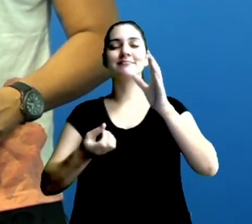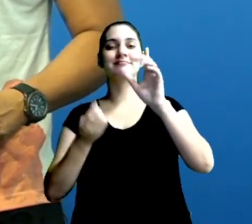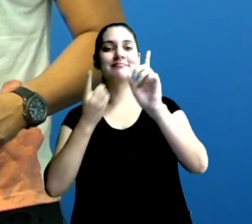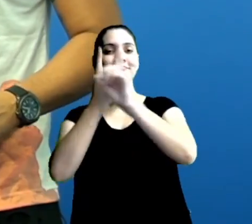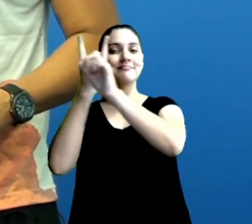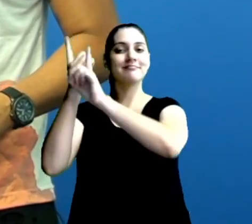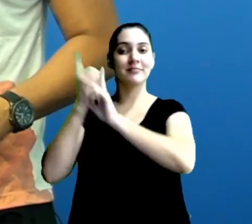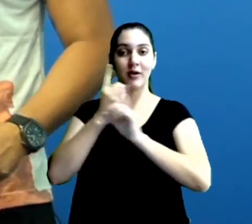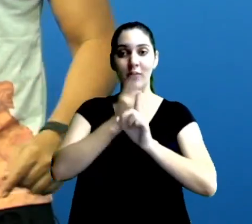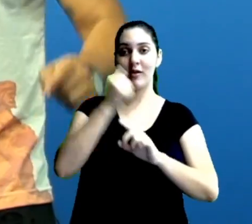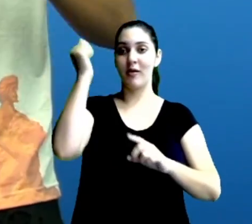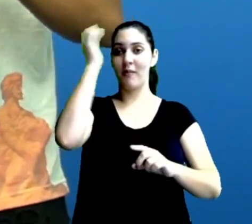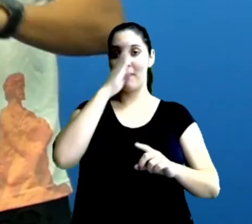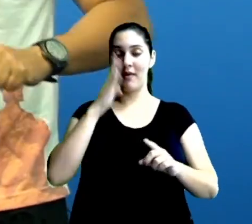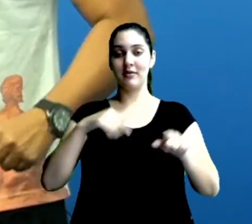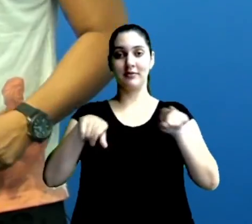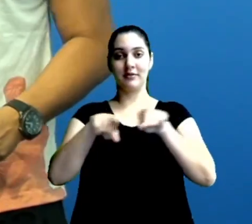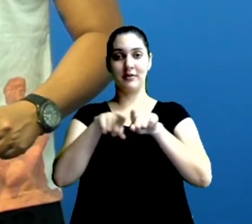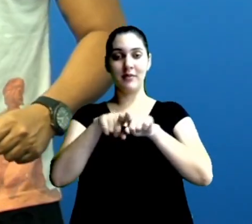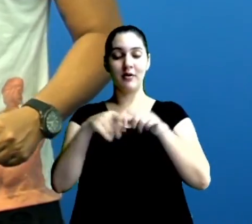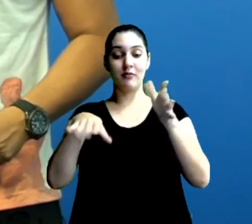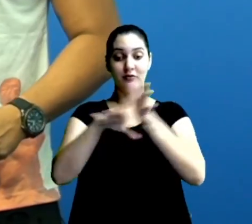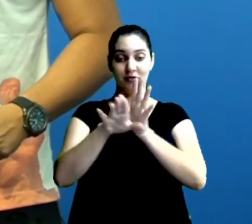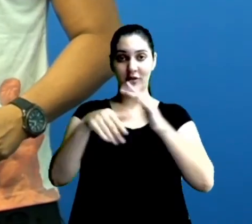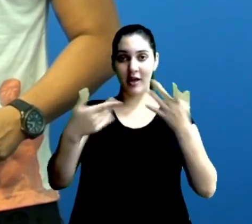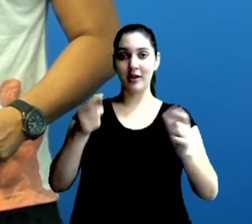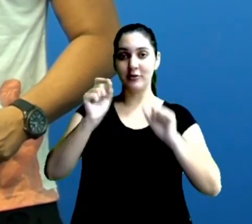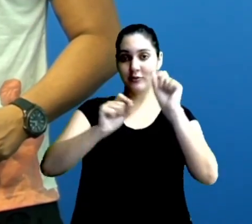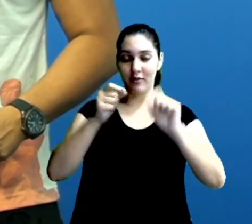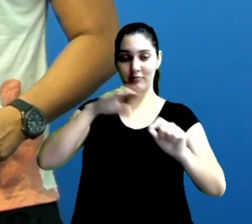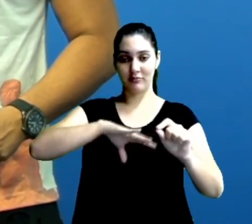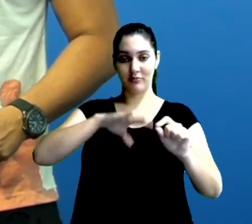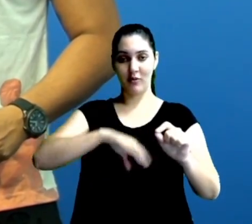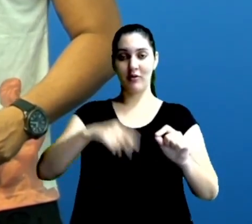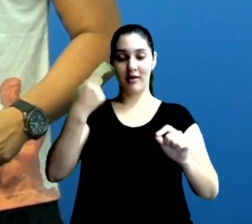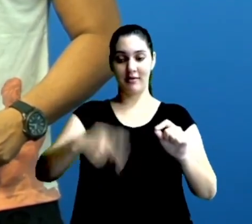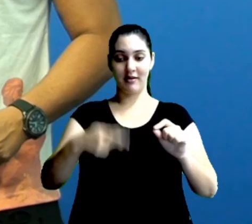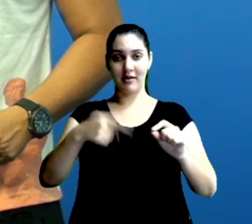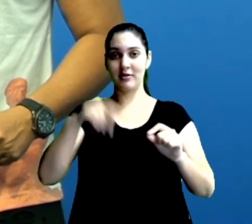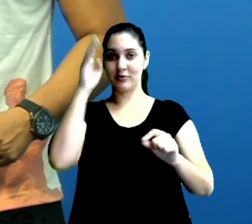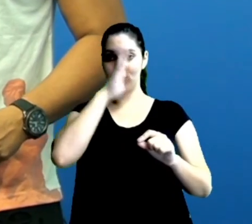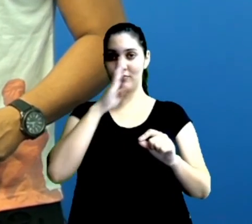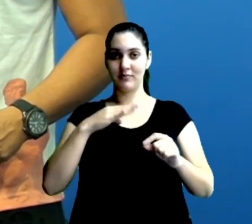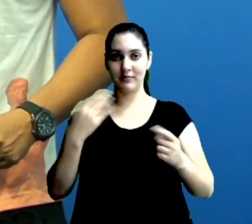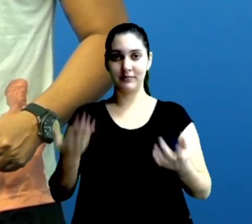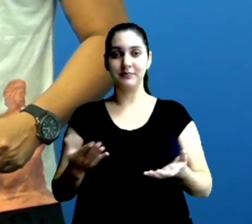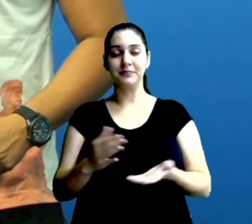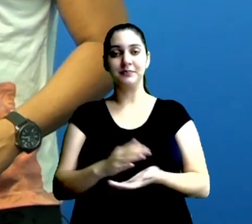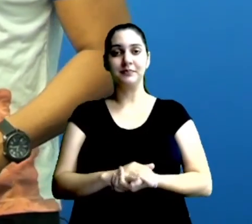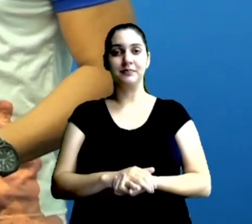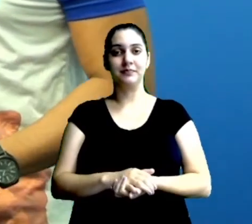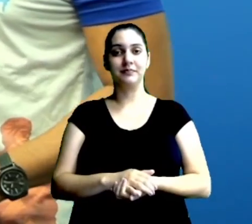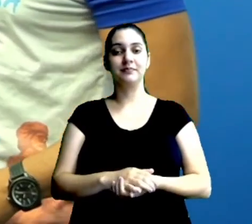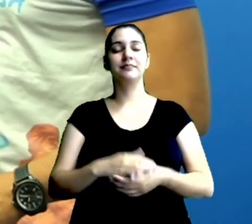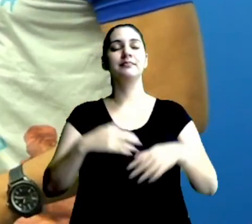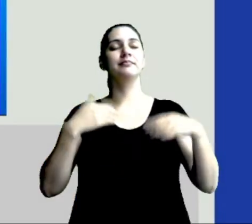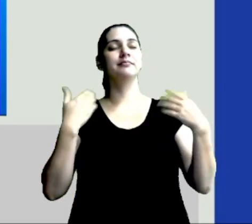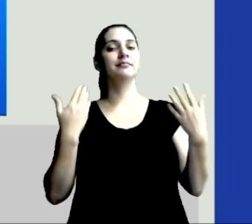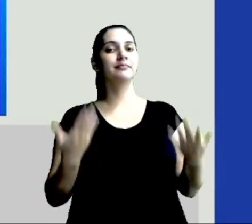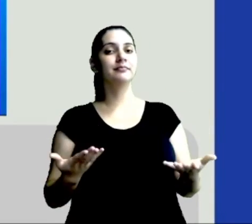o Brasil entra nessa história aí com a chegada dos portugueses em terras brasileiras.